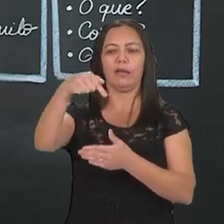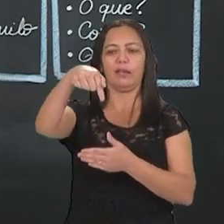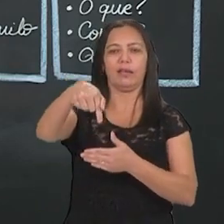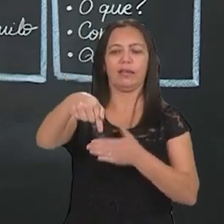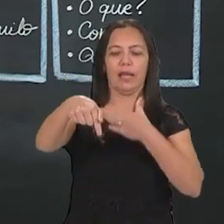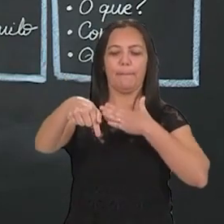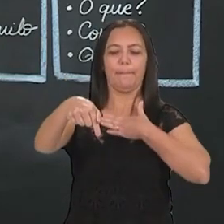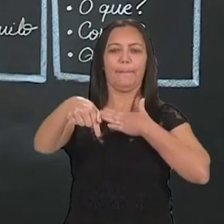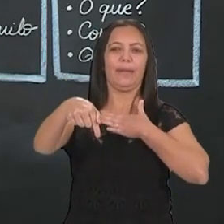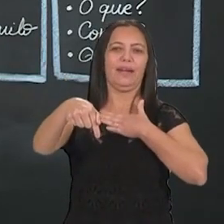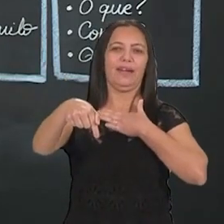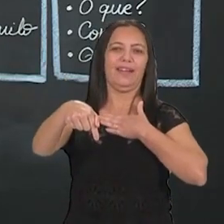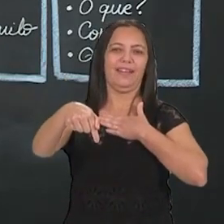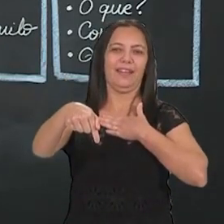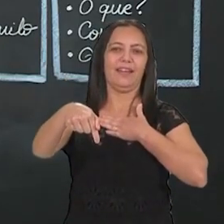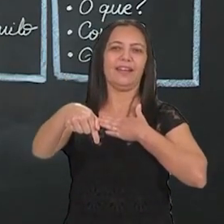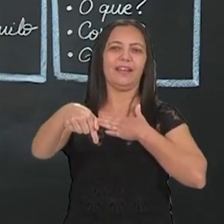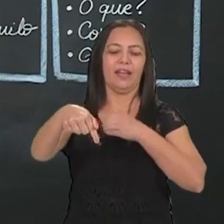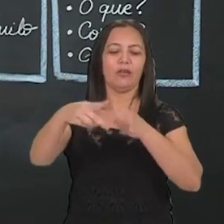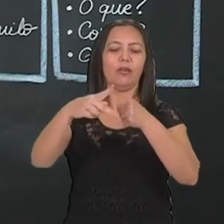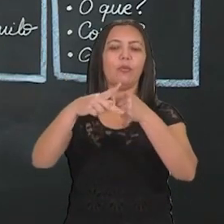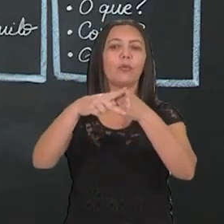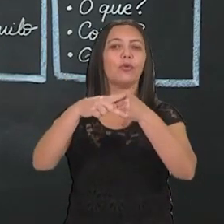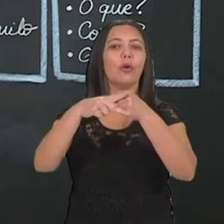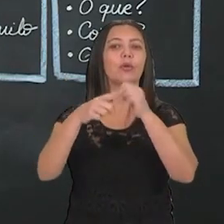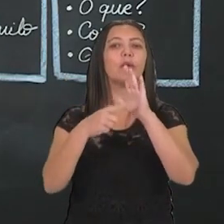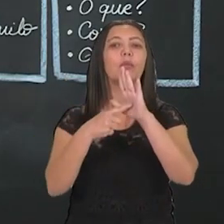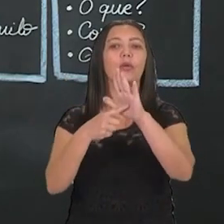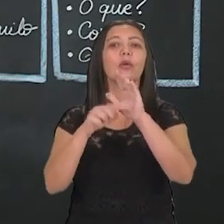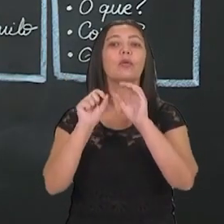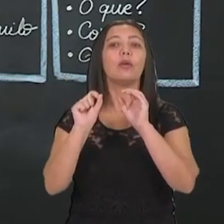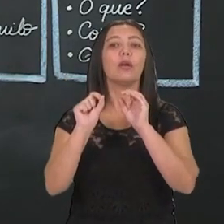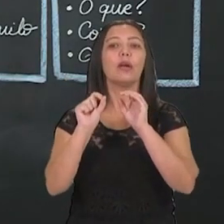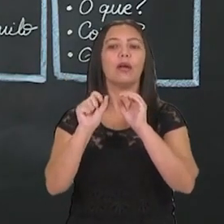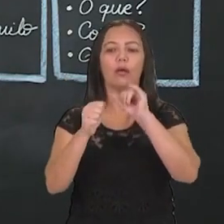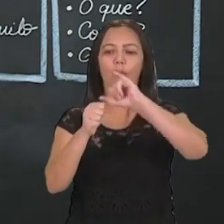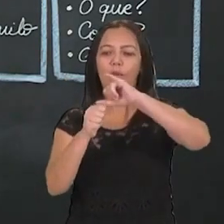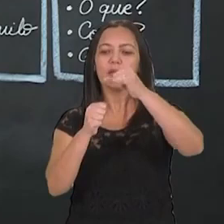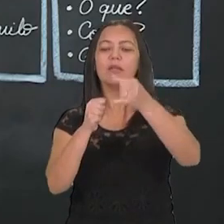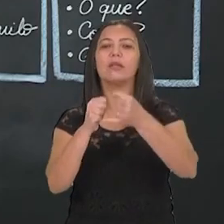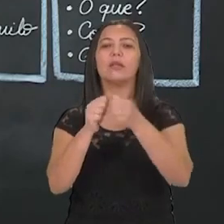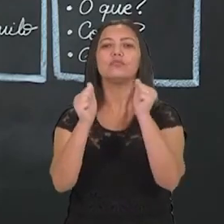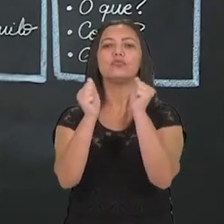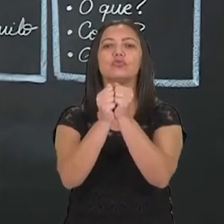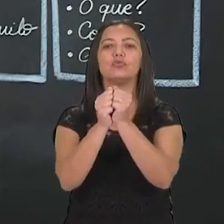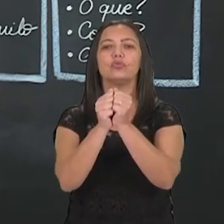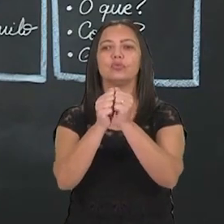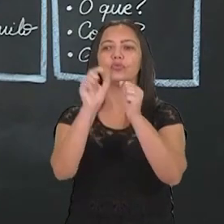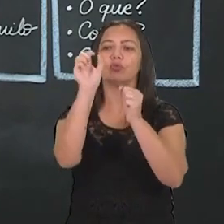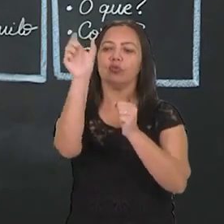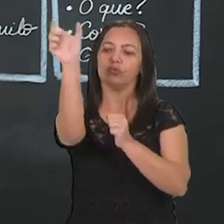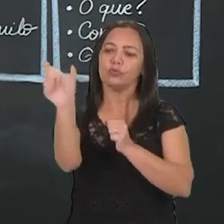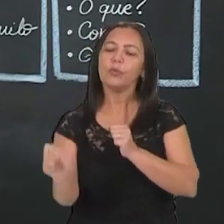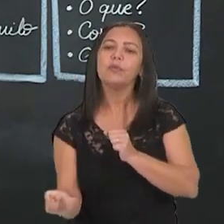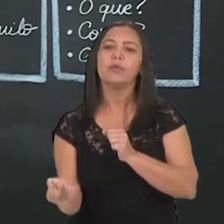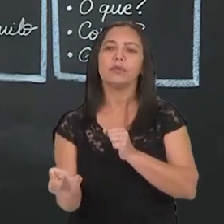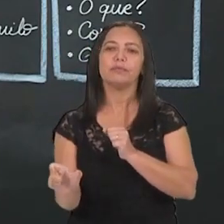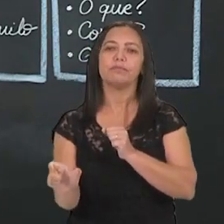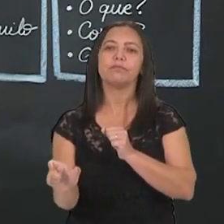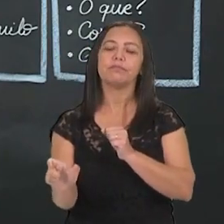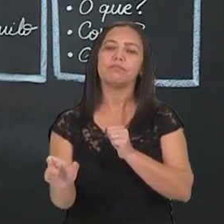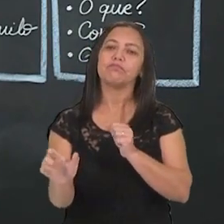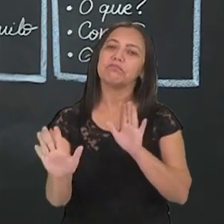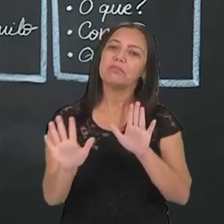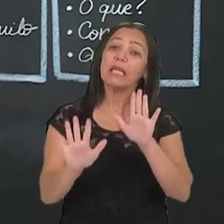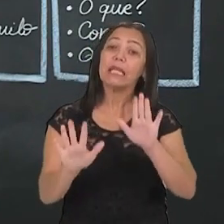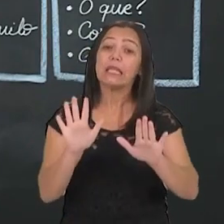Minha, possessivo. Nesse caso, um pronome com função adjetiva, porque ele acompanha o substantivo, ele não substitui. Em